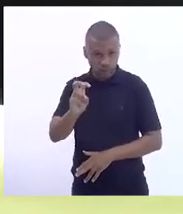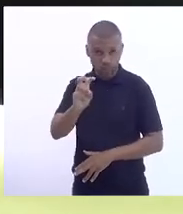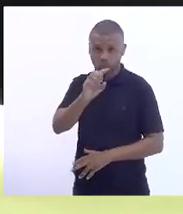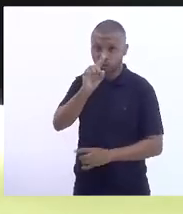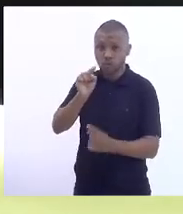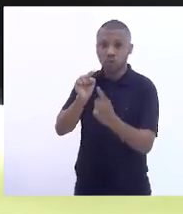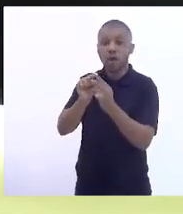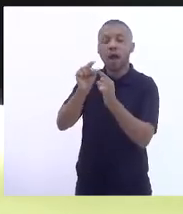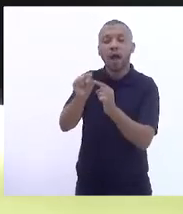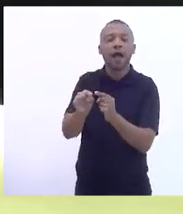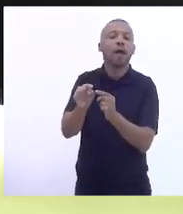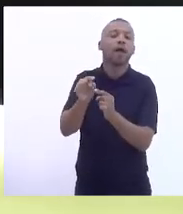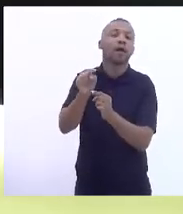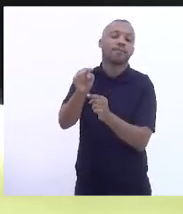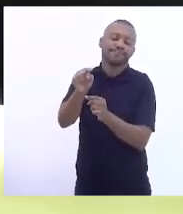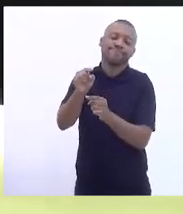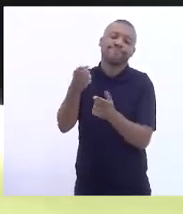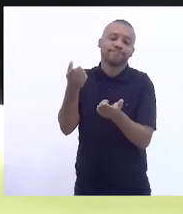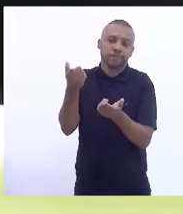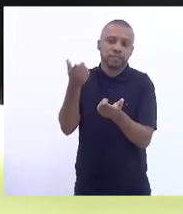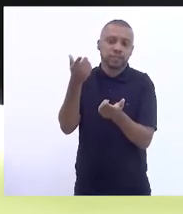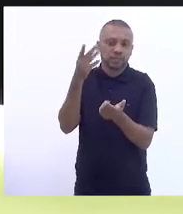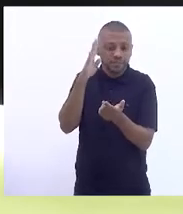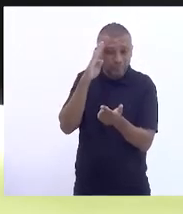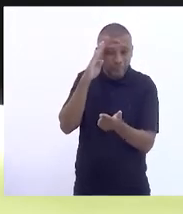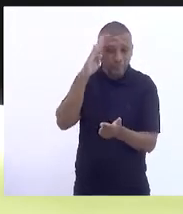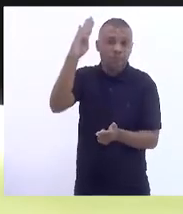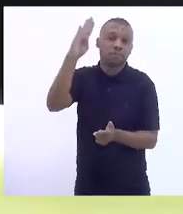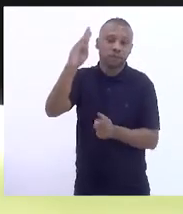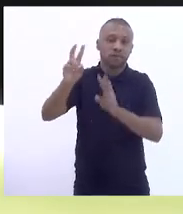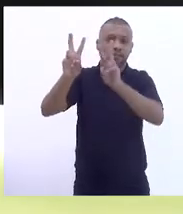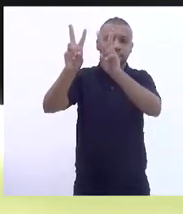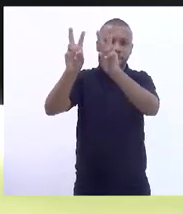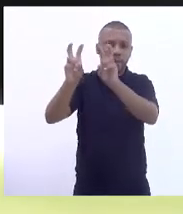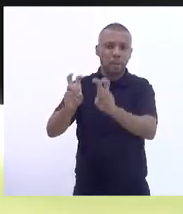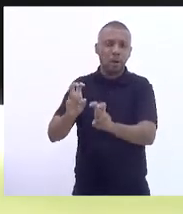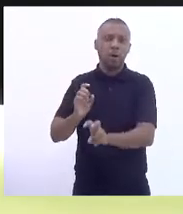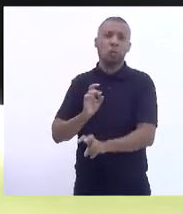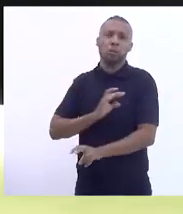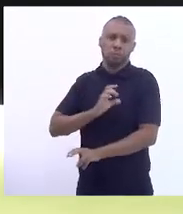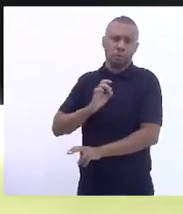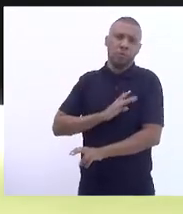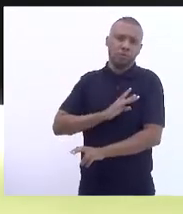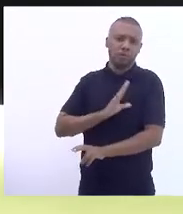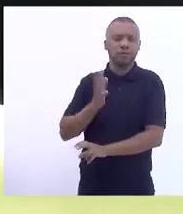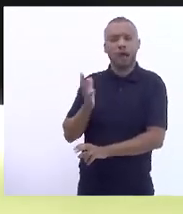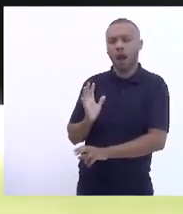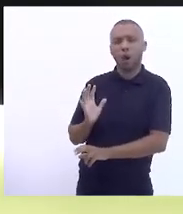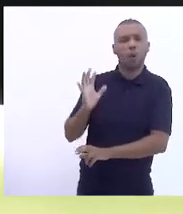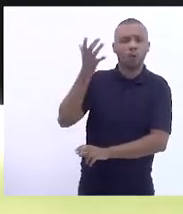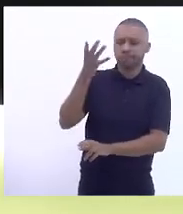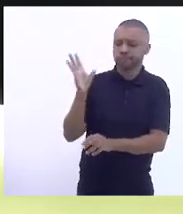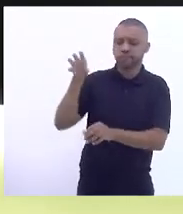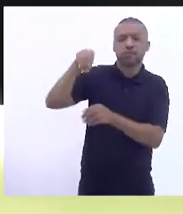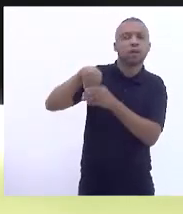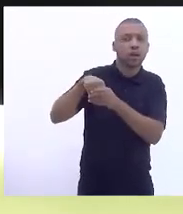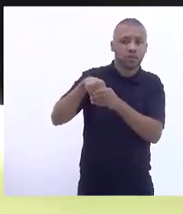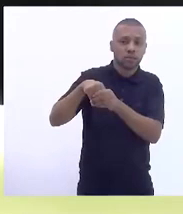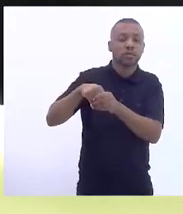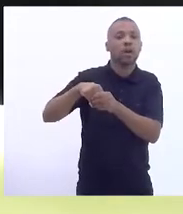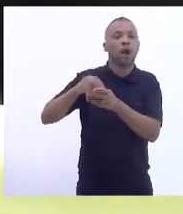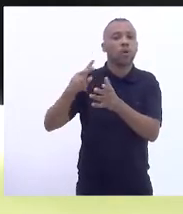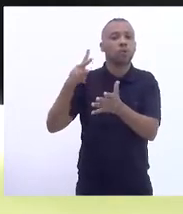sem dúvida uma das grandes questões e dos medos que atravessam né de que